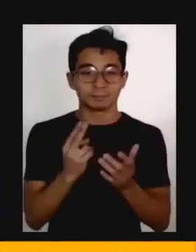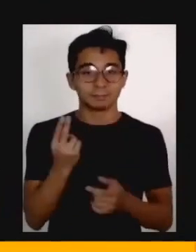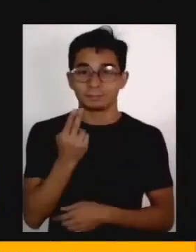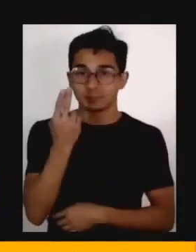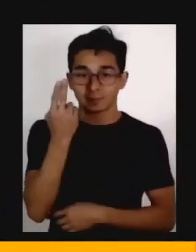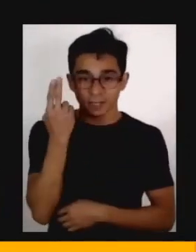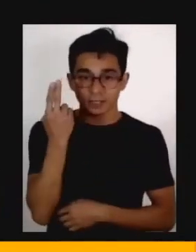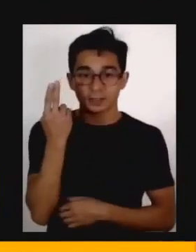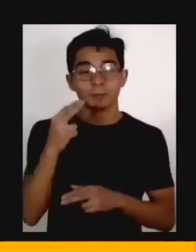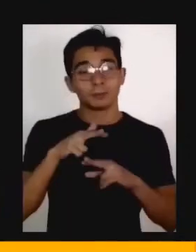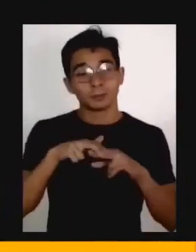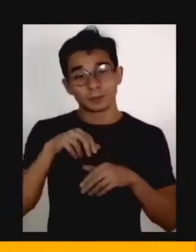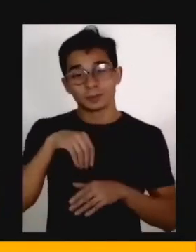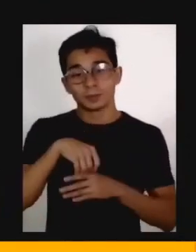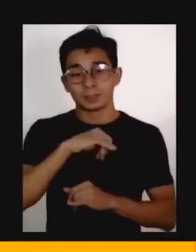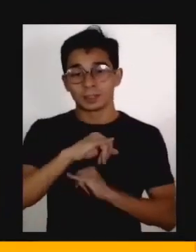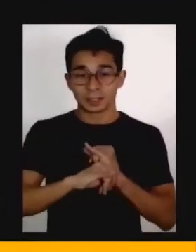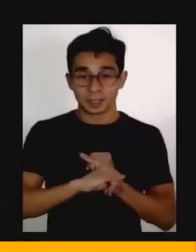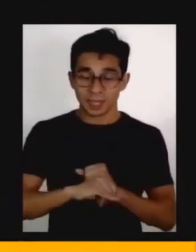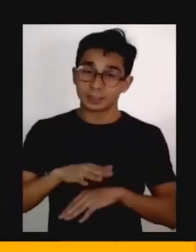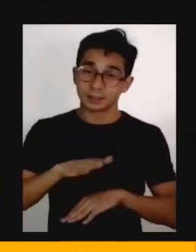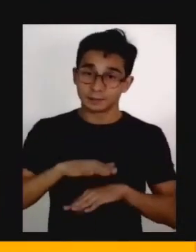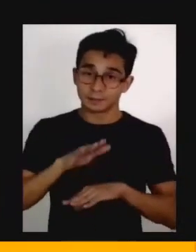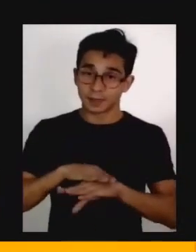ver um pouquinho do que a gente fez.